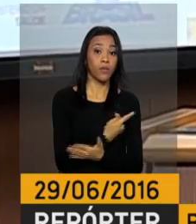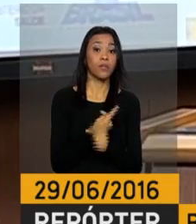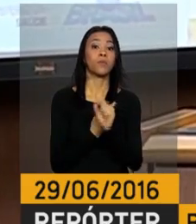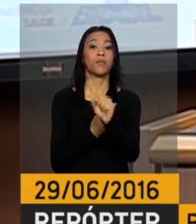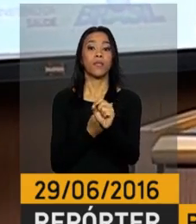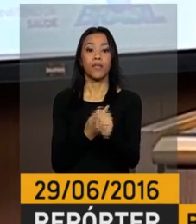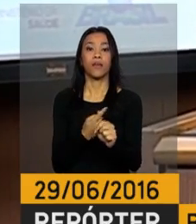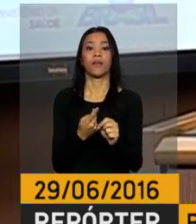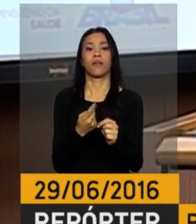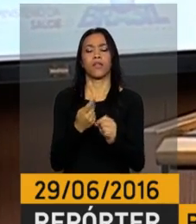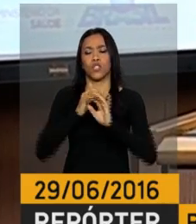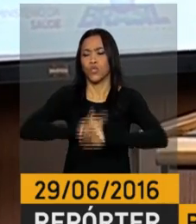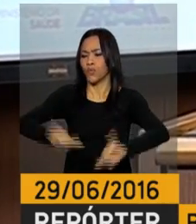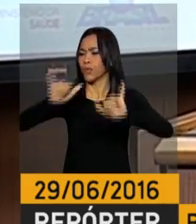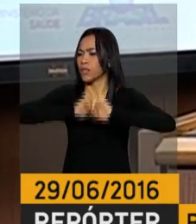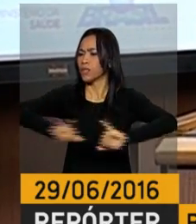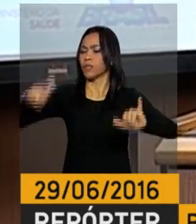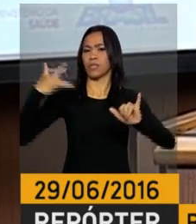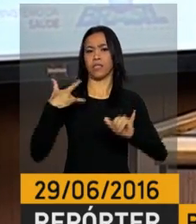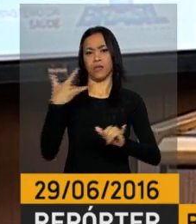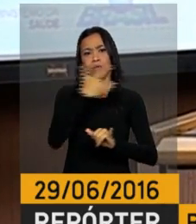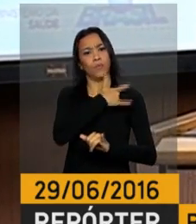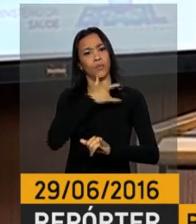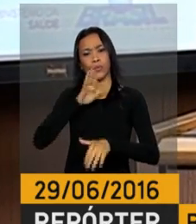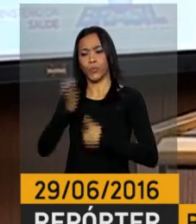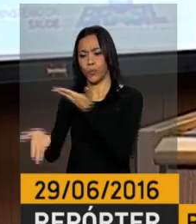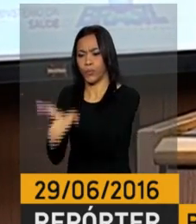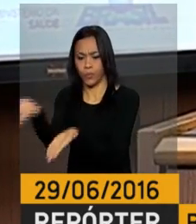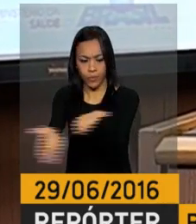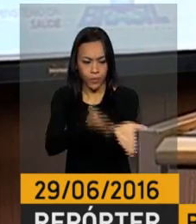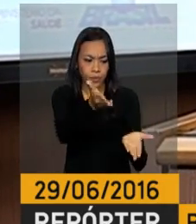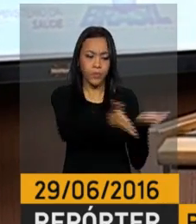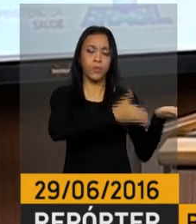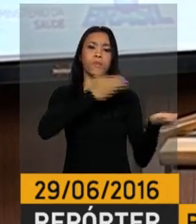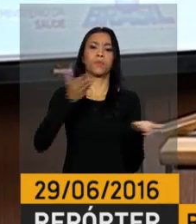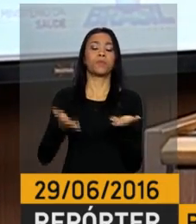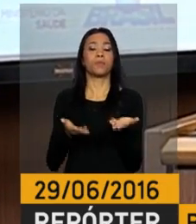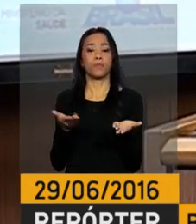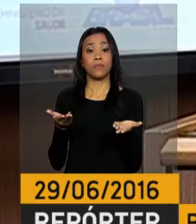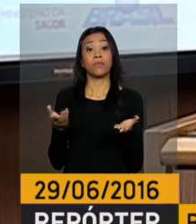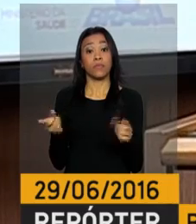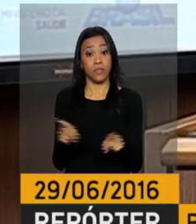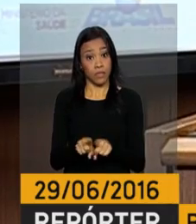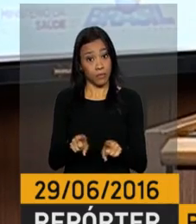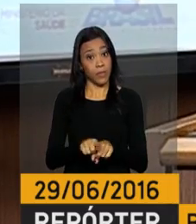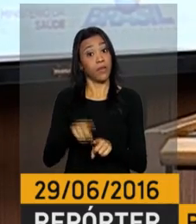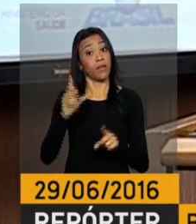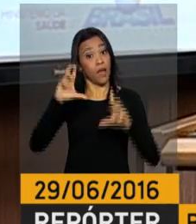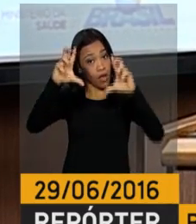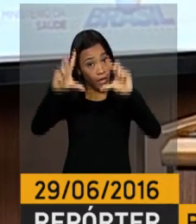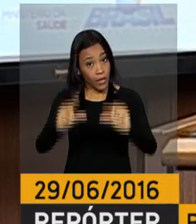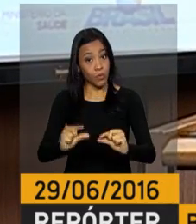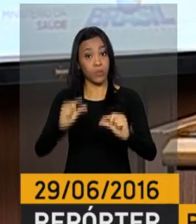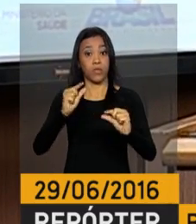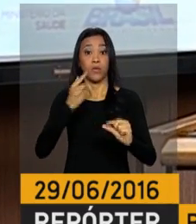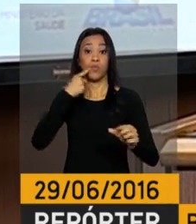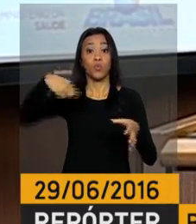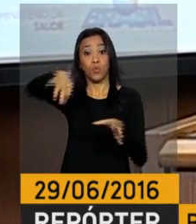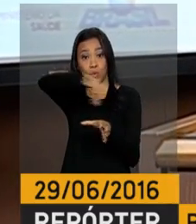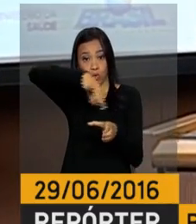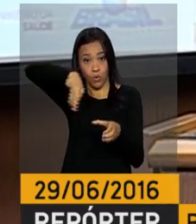de promoção da Saúde expansão das equipes de atenção básica e esse a questão da redução do sódio nos